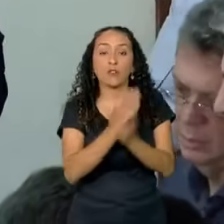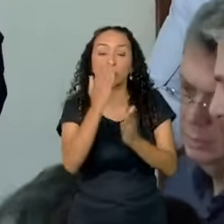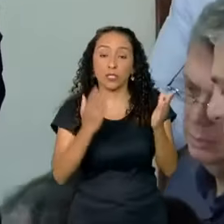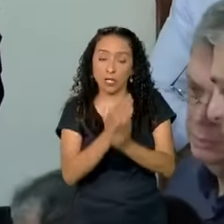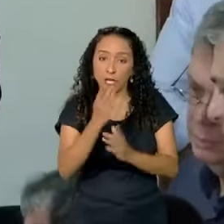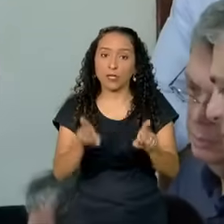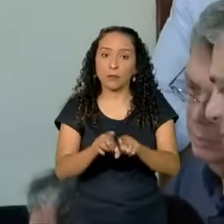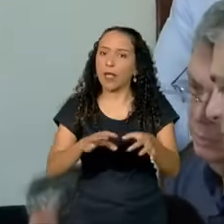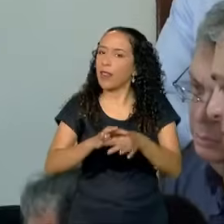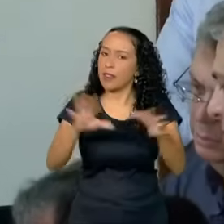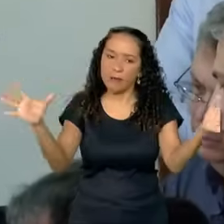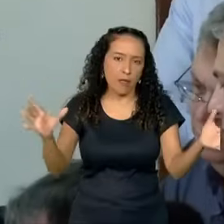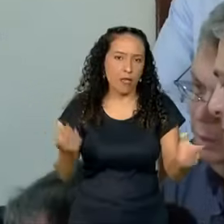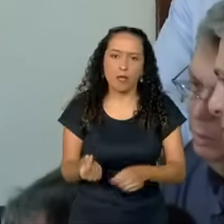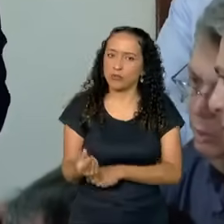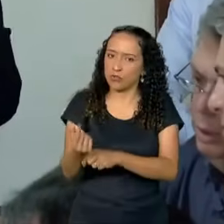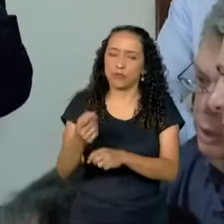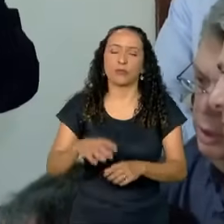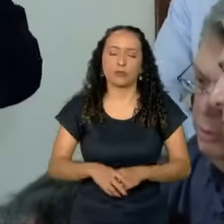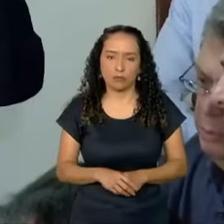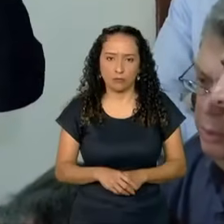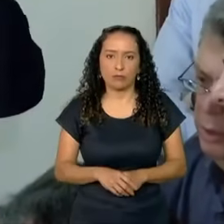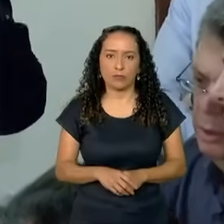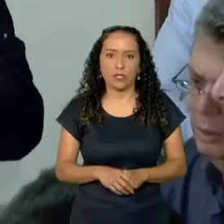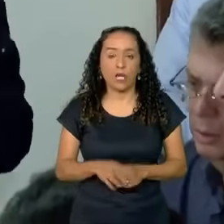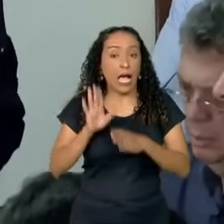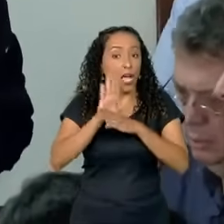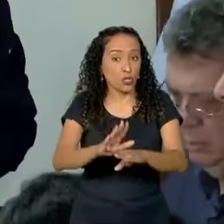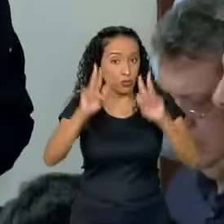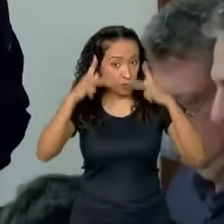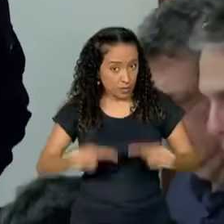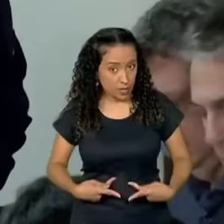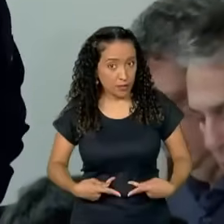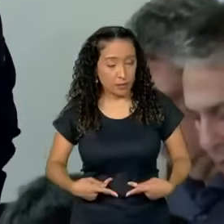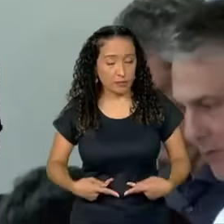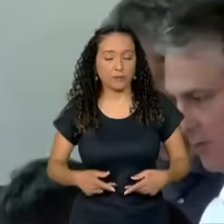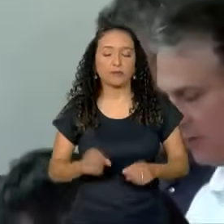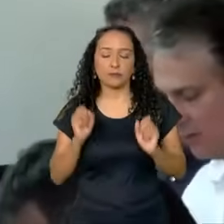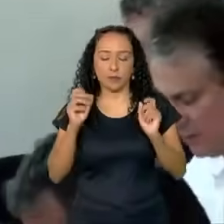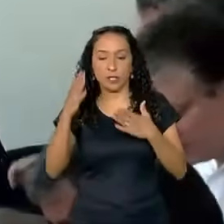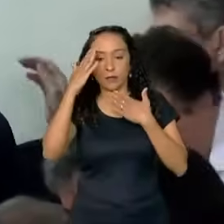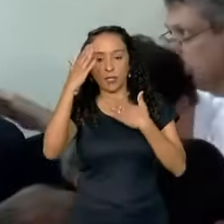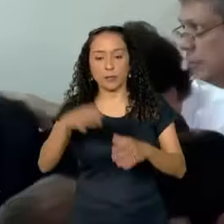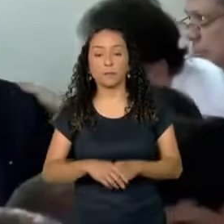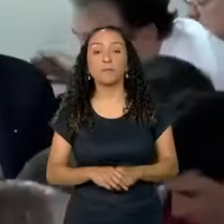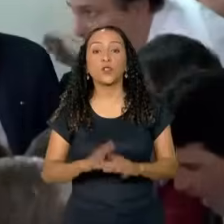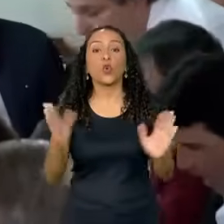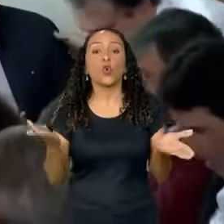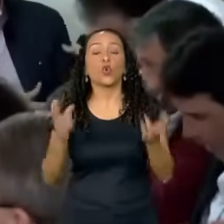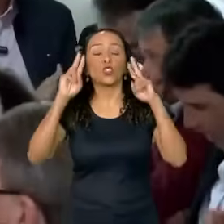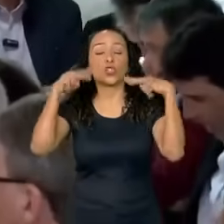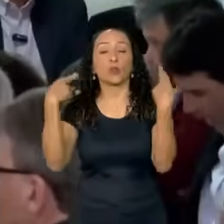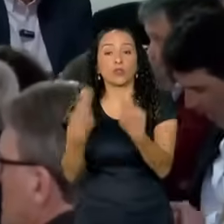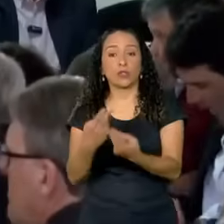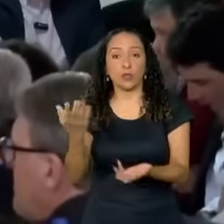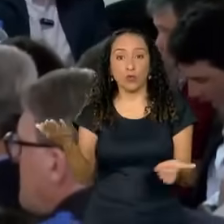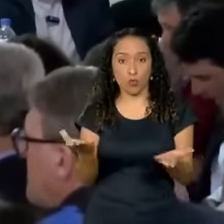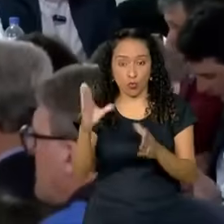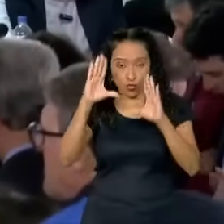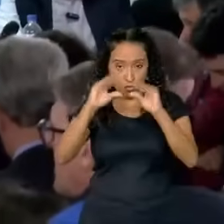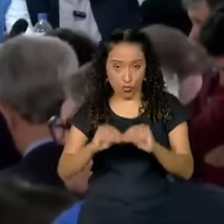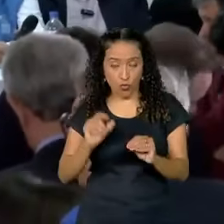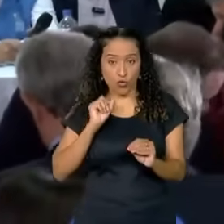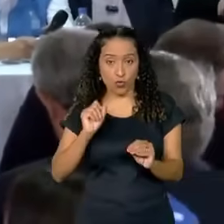sumária e liberar sumariamente os recursos da parte de ajuda humanitária. Obrigado. A reunião hoje à noite, ela